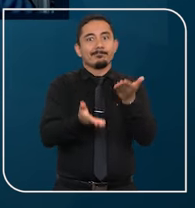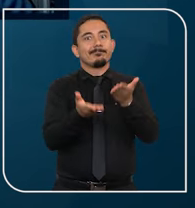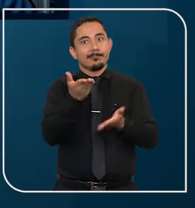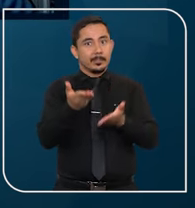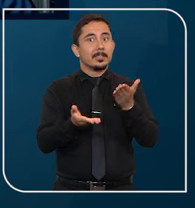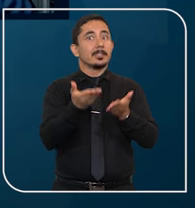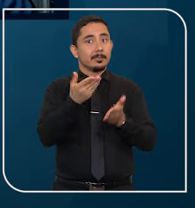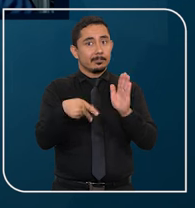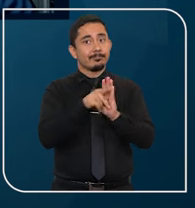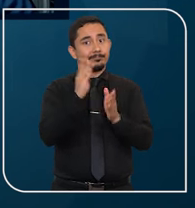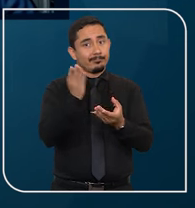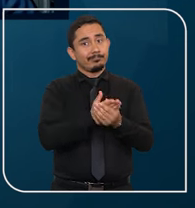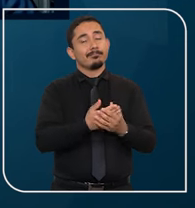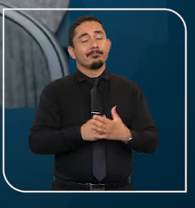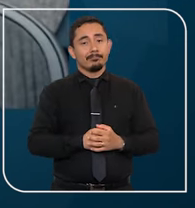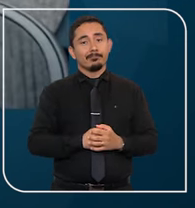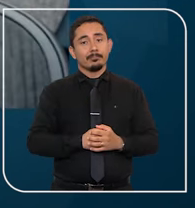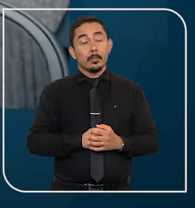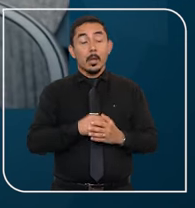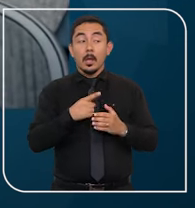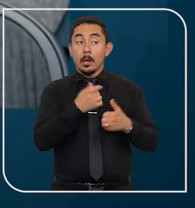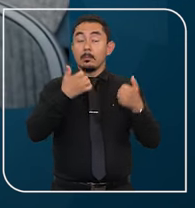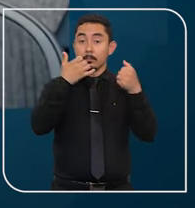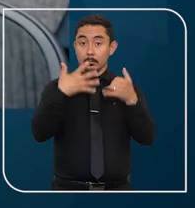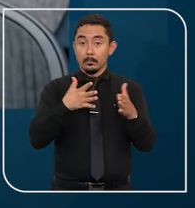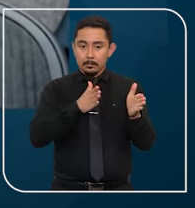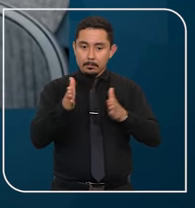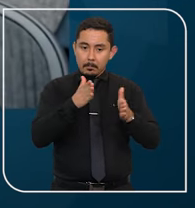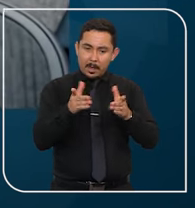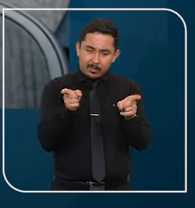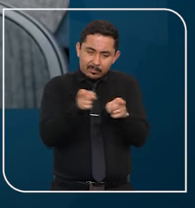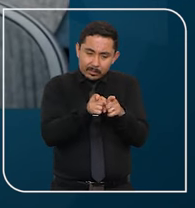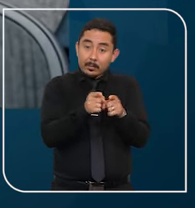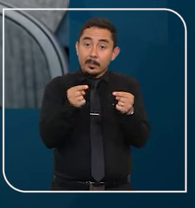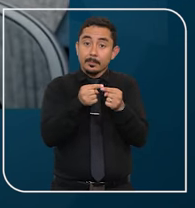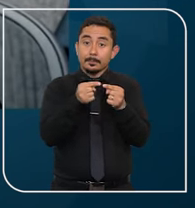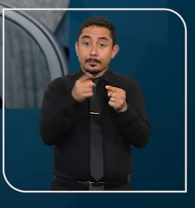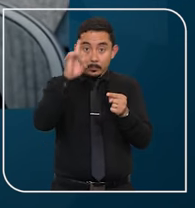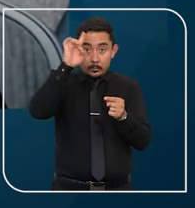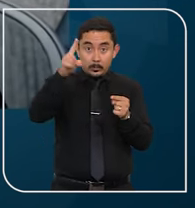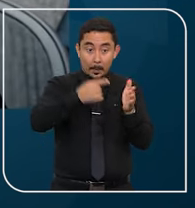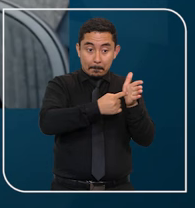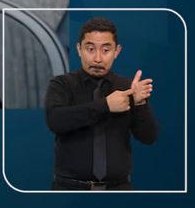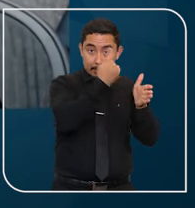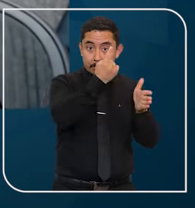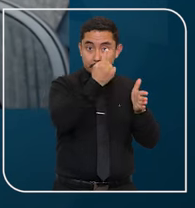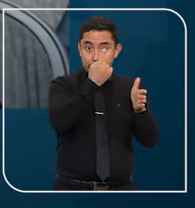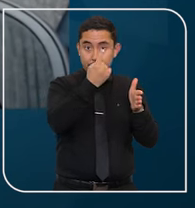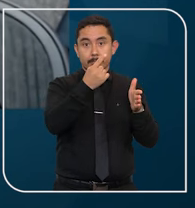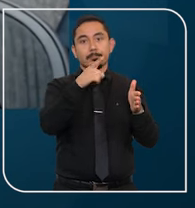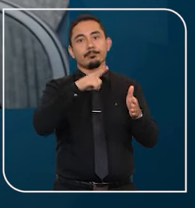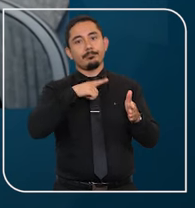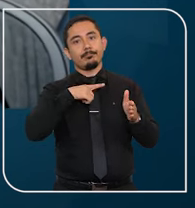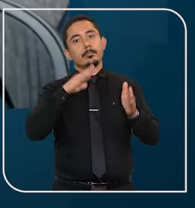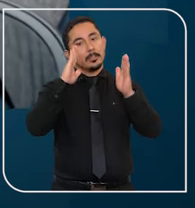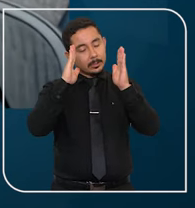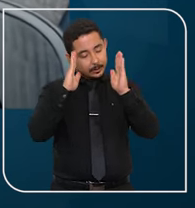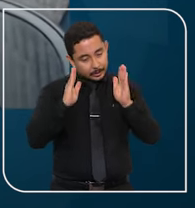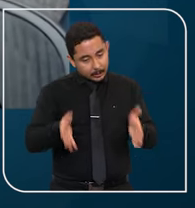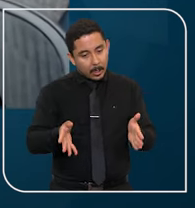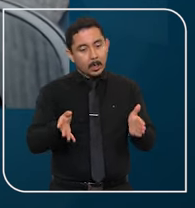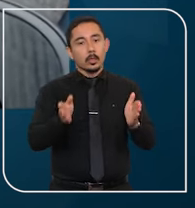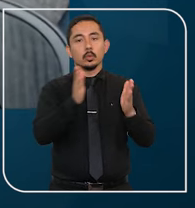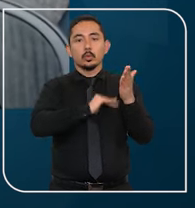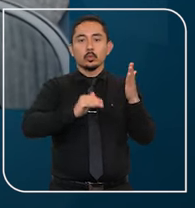da proporcionalidade no caso segundo ele o Prazo Curto demonstrava que na data da primeira convocação já